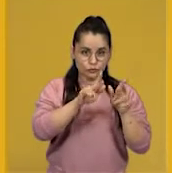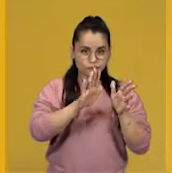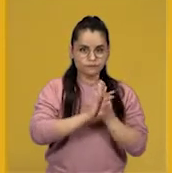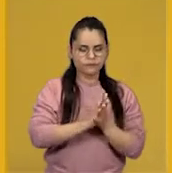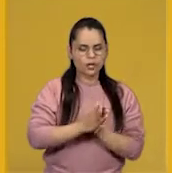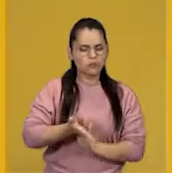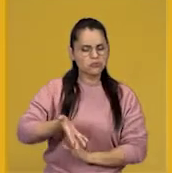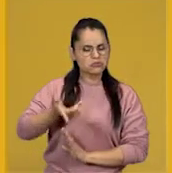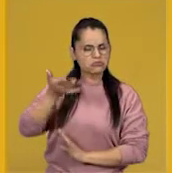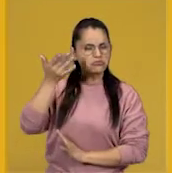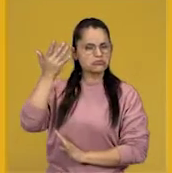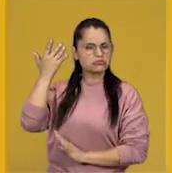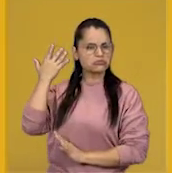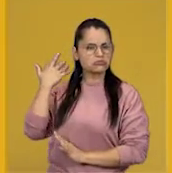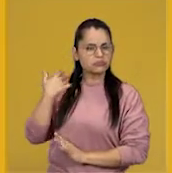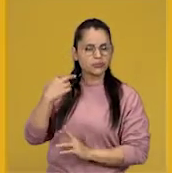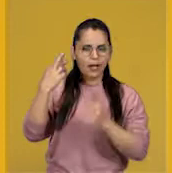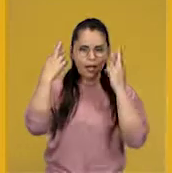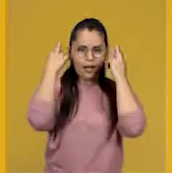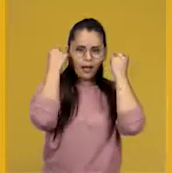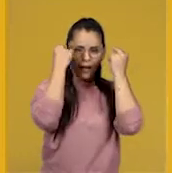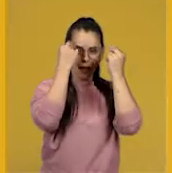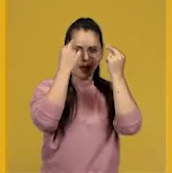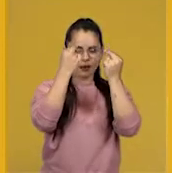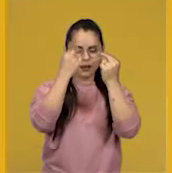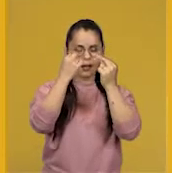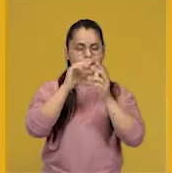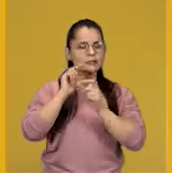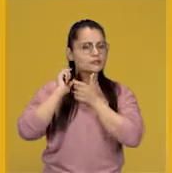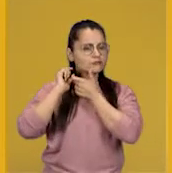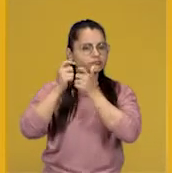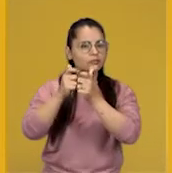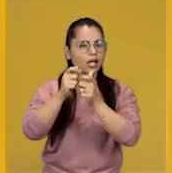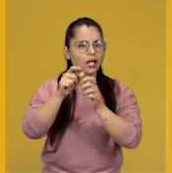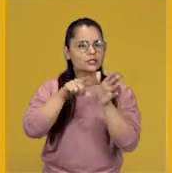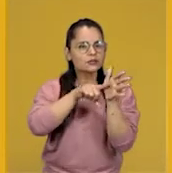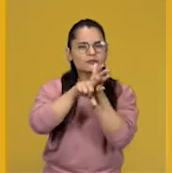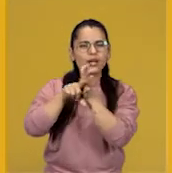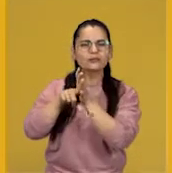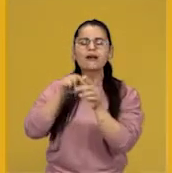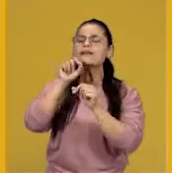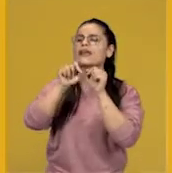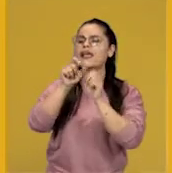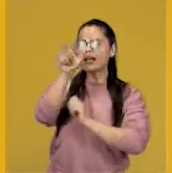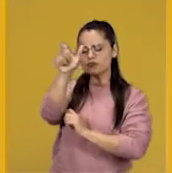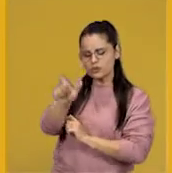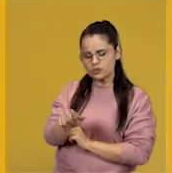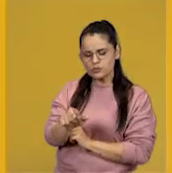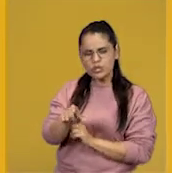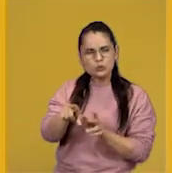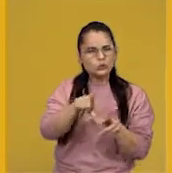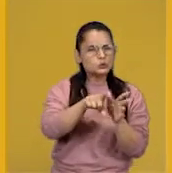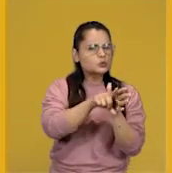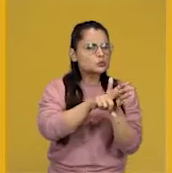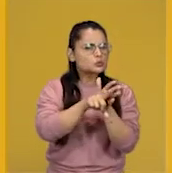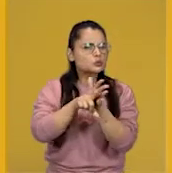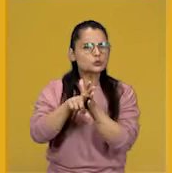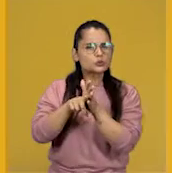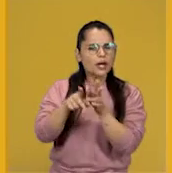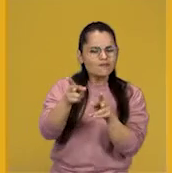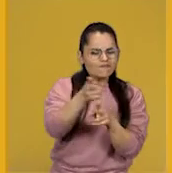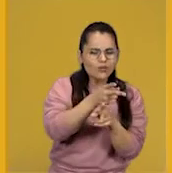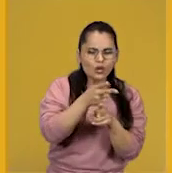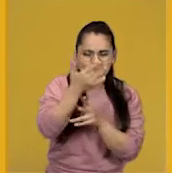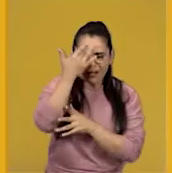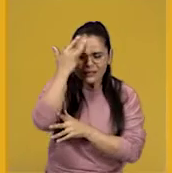clássico, os filósofos buscavam e investigavam sobre quem é o ser humano. E nessa busca, eles se deram conta de